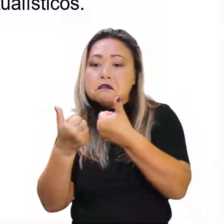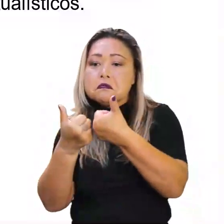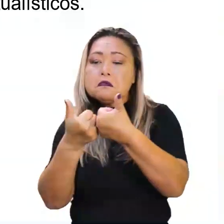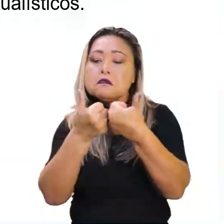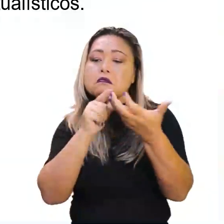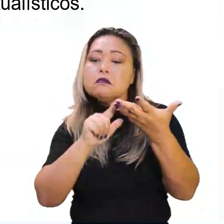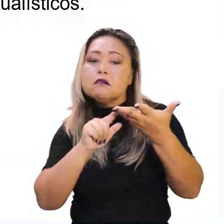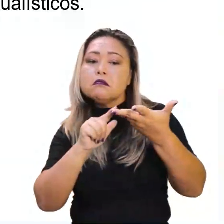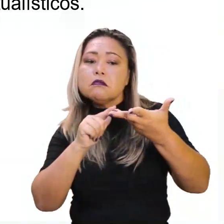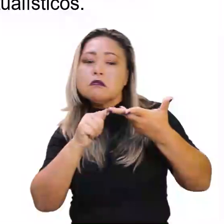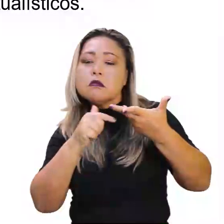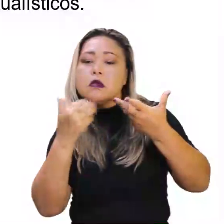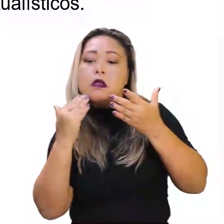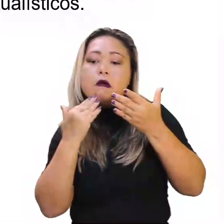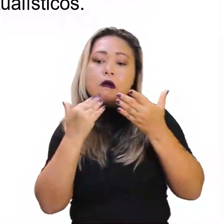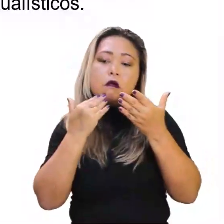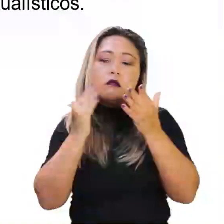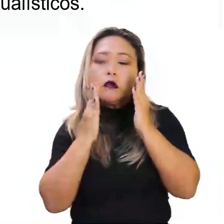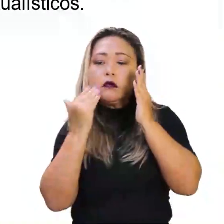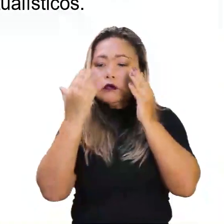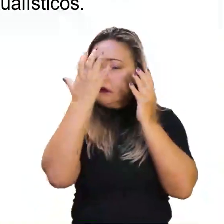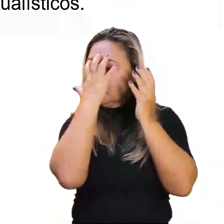uma série de distorções